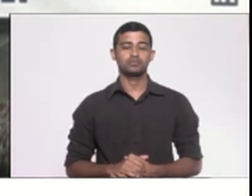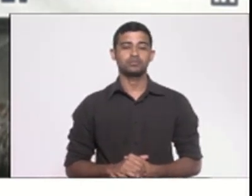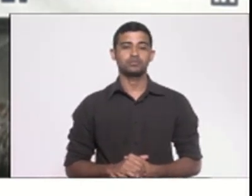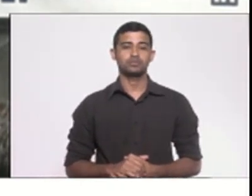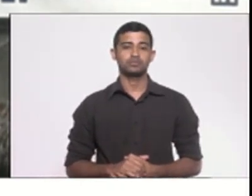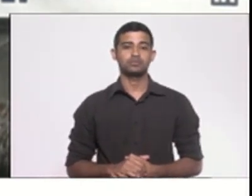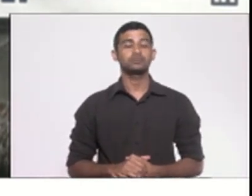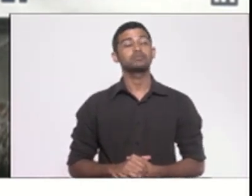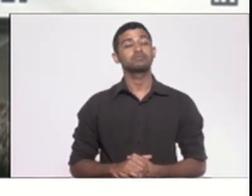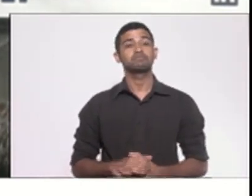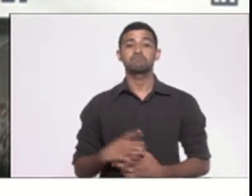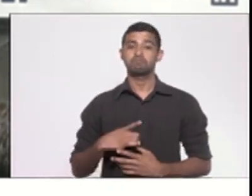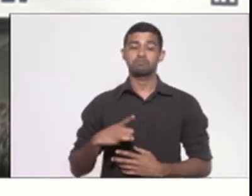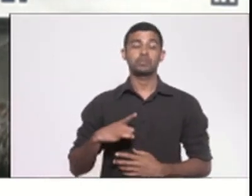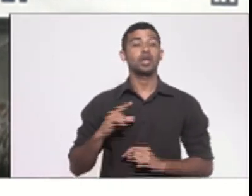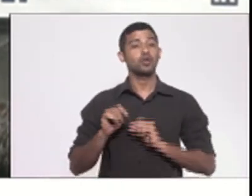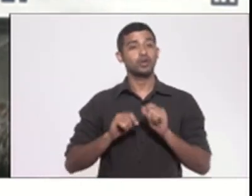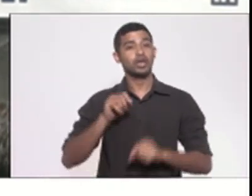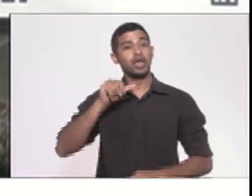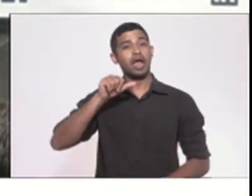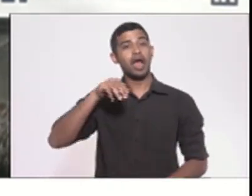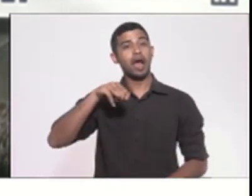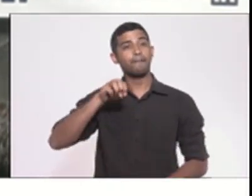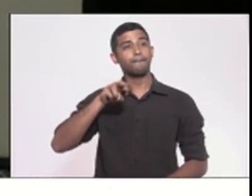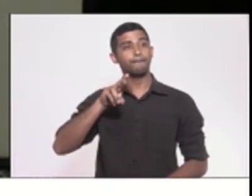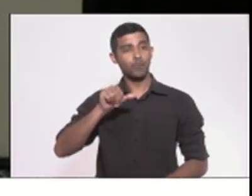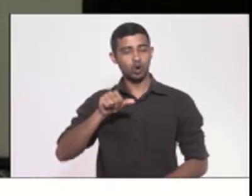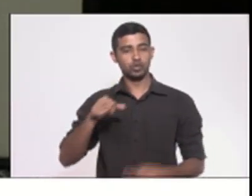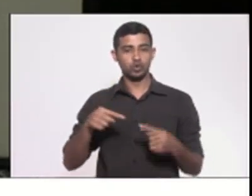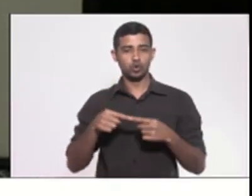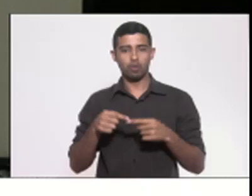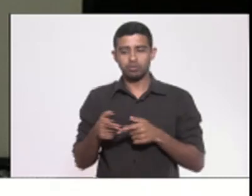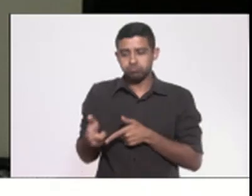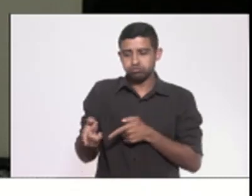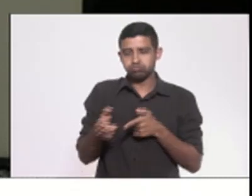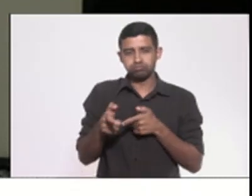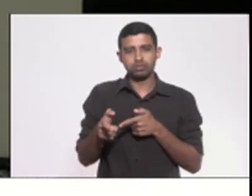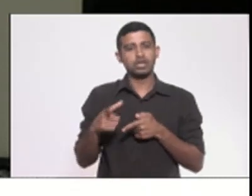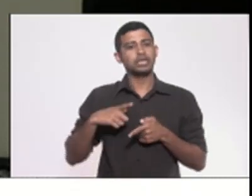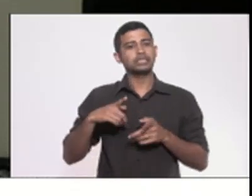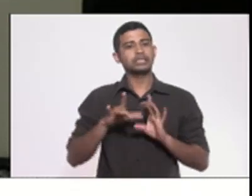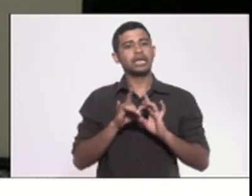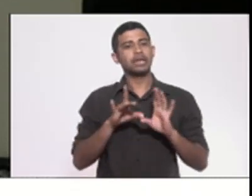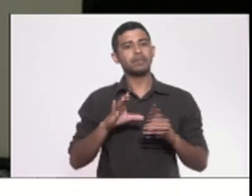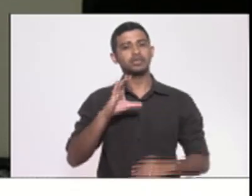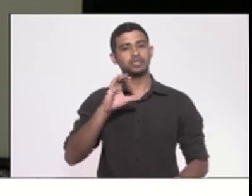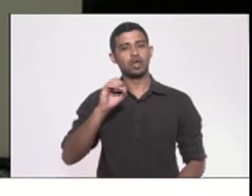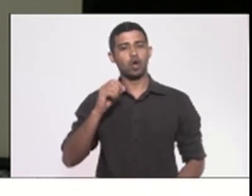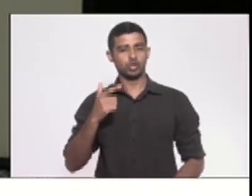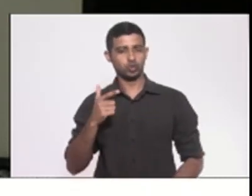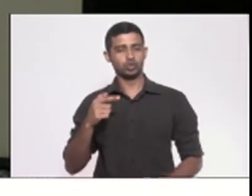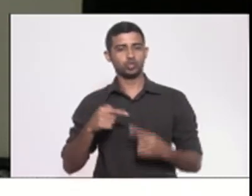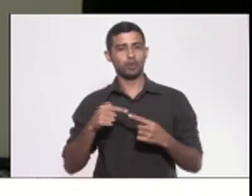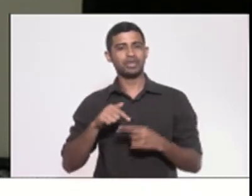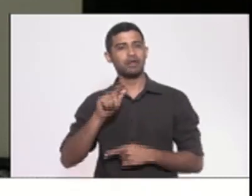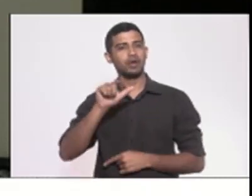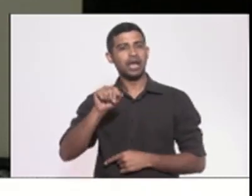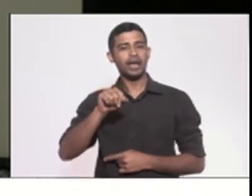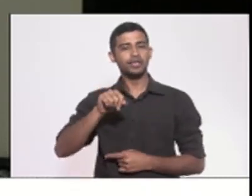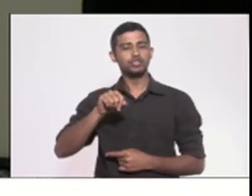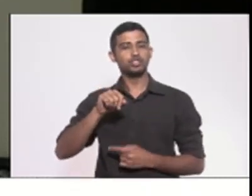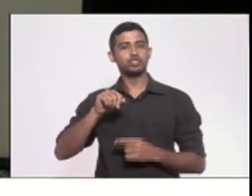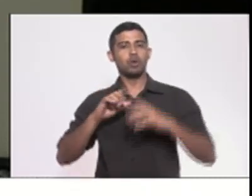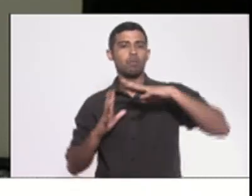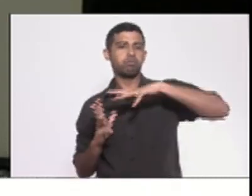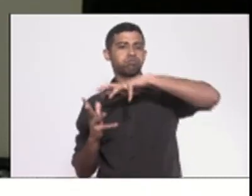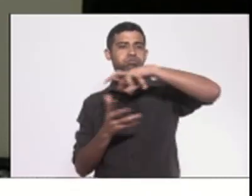e gera, então, amônia, que é o fertilizante, com a liberação de CO2, que é um gás de efeito estufa. Esse